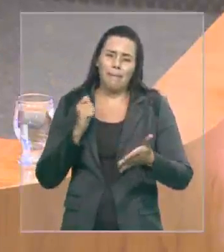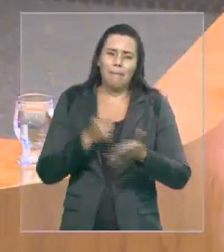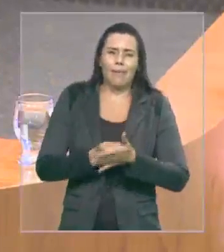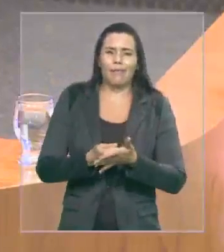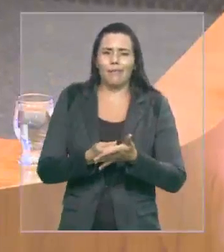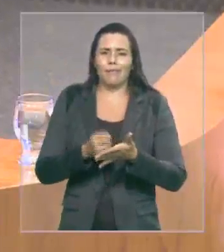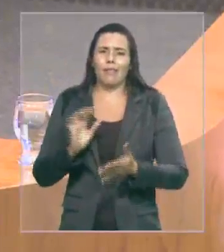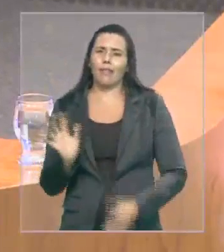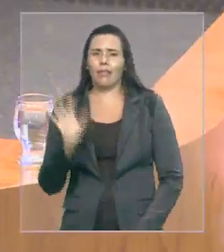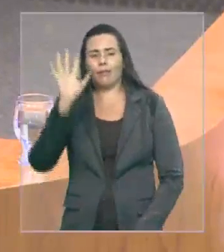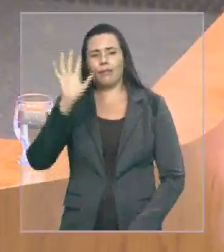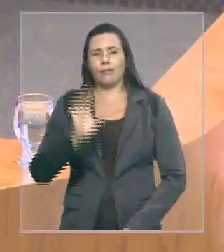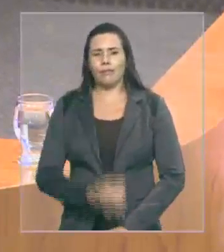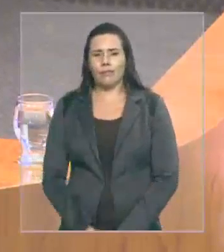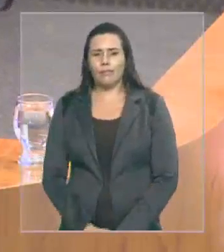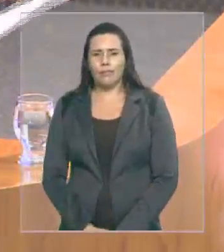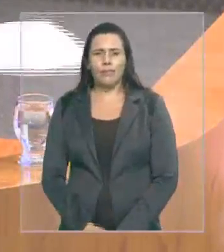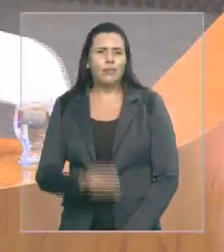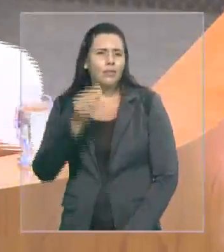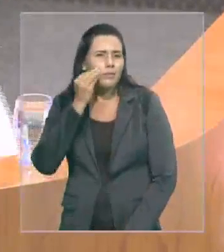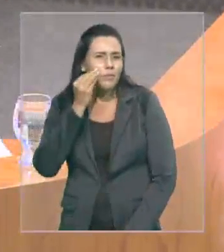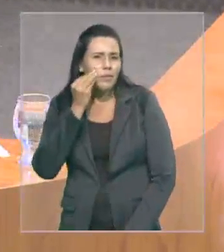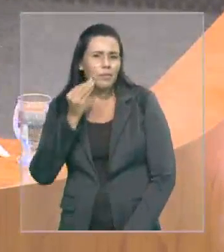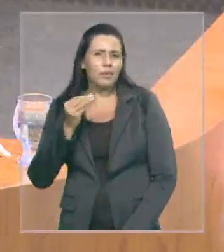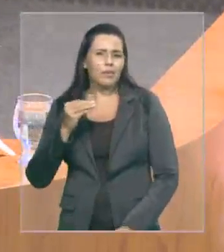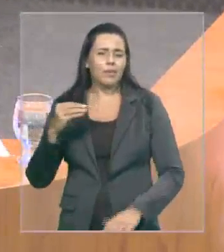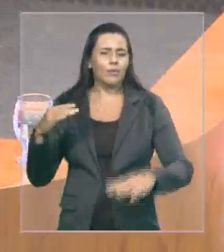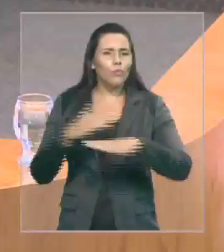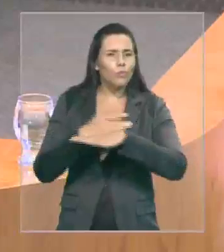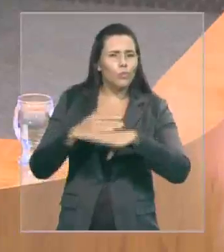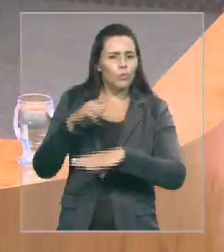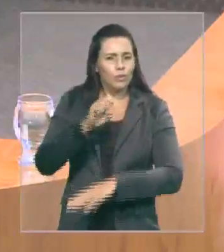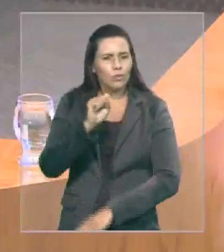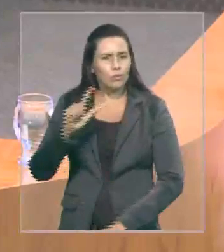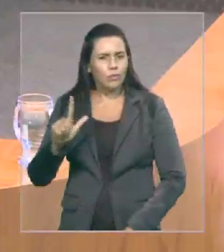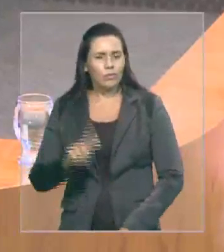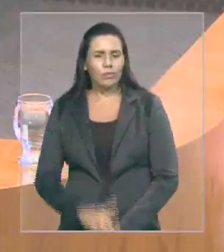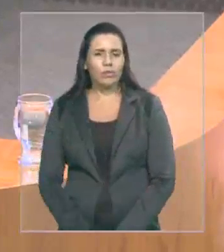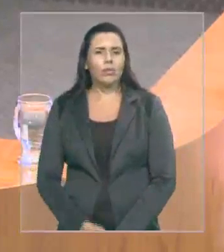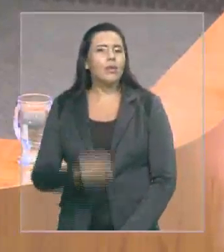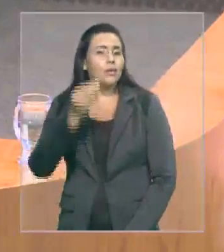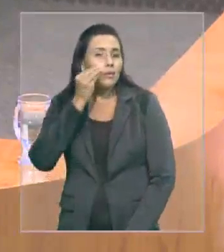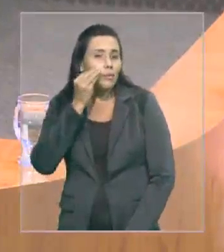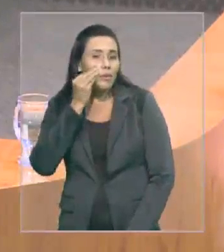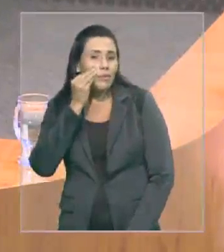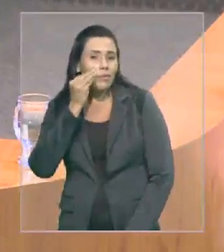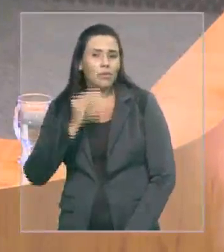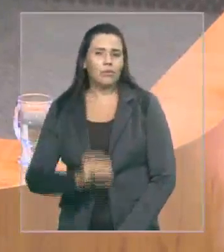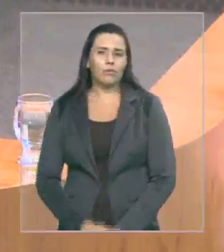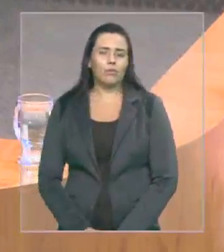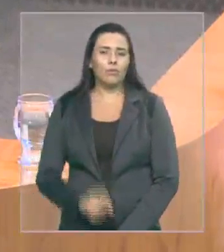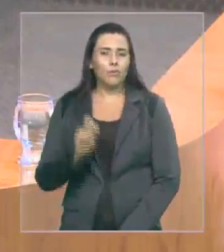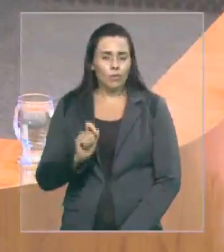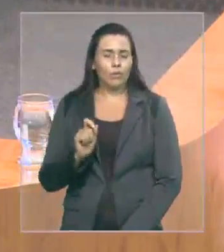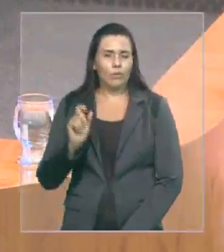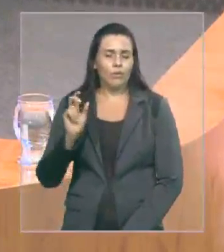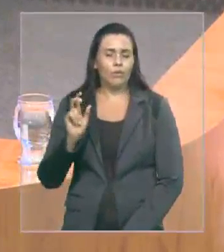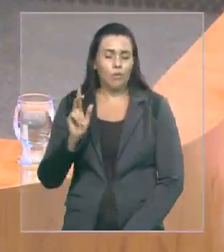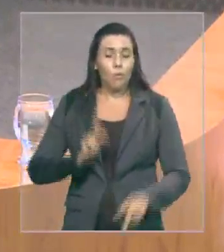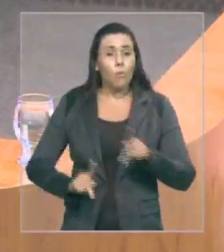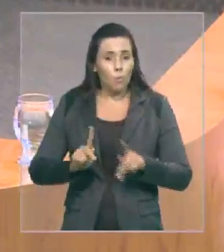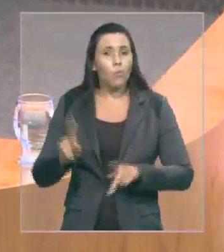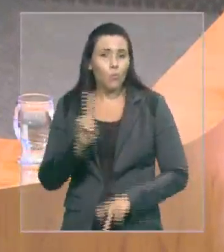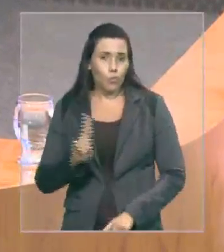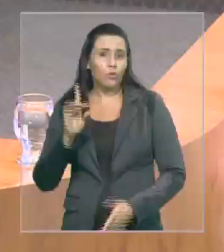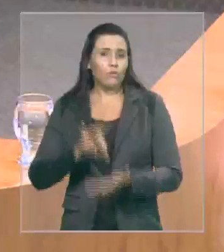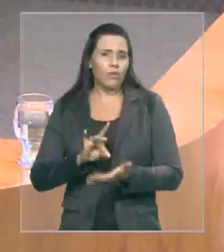São Luís, mas experimente o de verdade, aquele que a população usa, não o que o Edivaldo mostra na propaganda. Diante